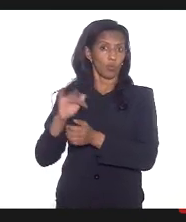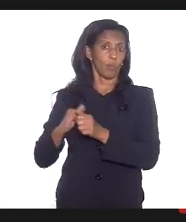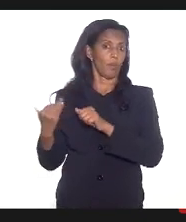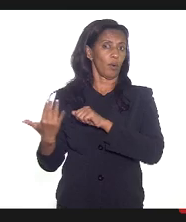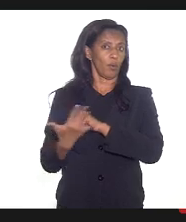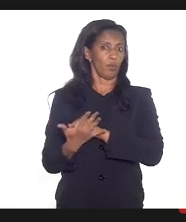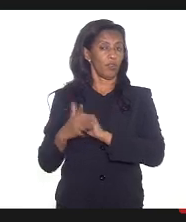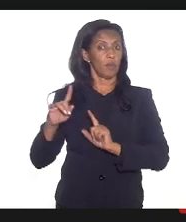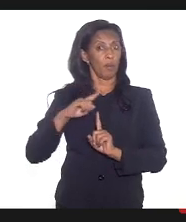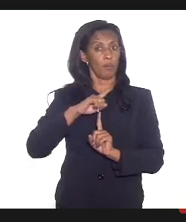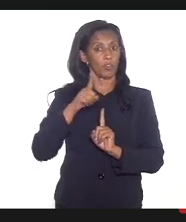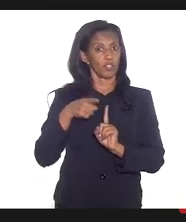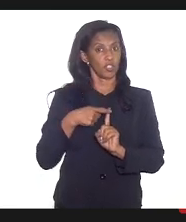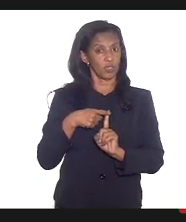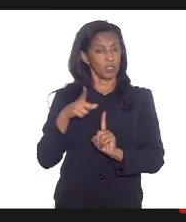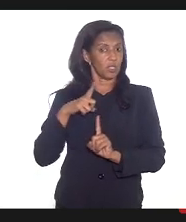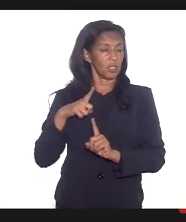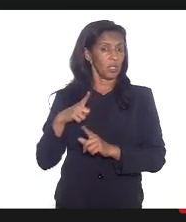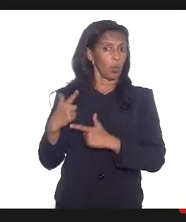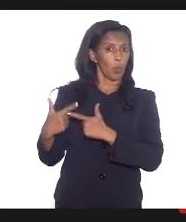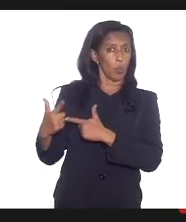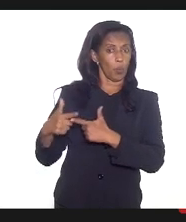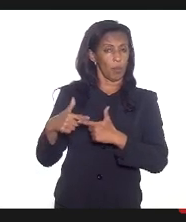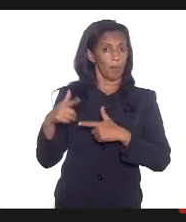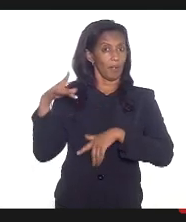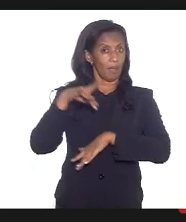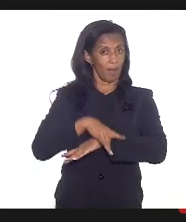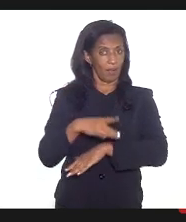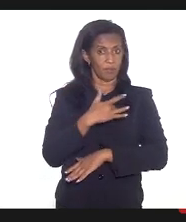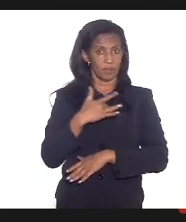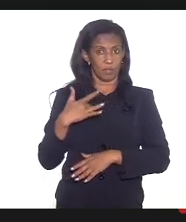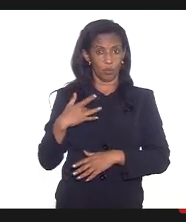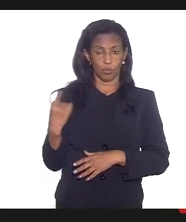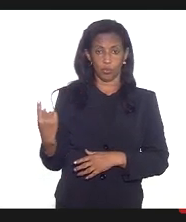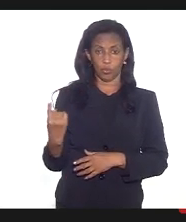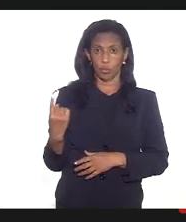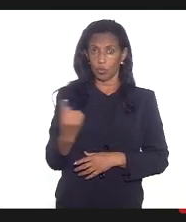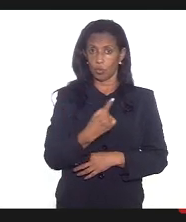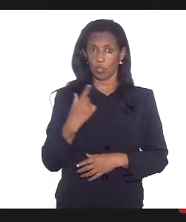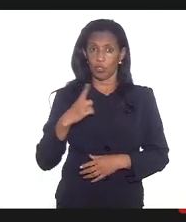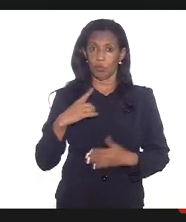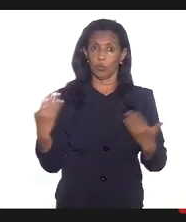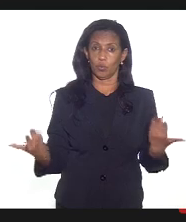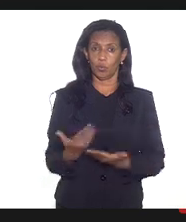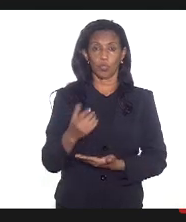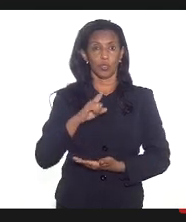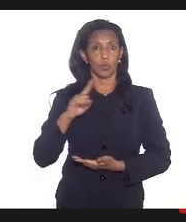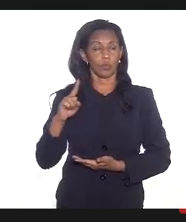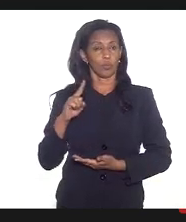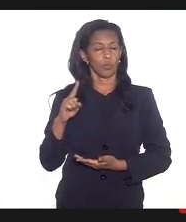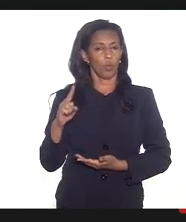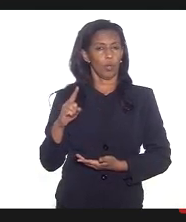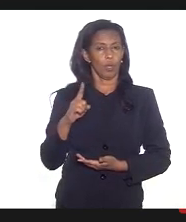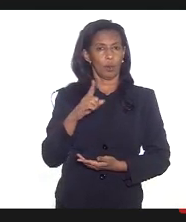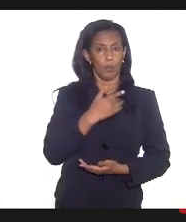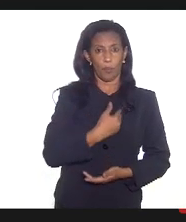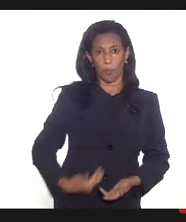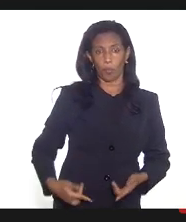mas para uma gestante que tem algumas lá quantos gravidade nós temos hoje não só na saúde pública como na saúde